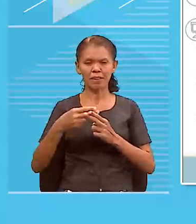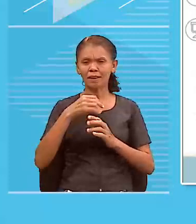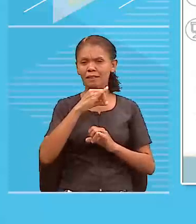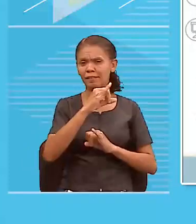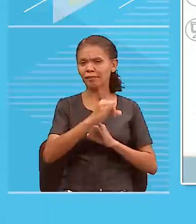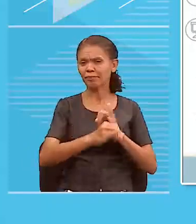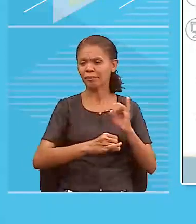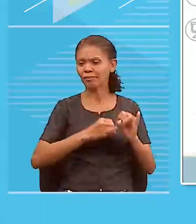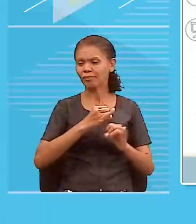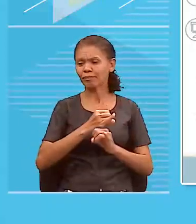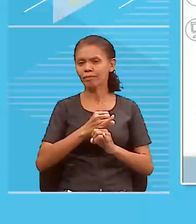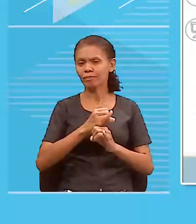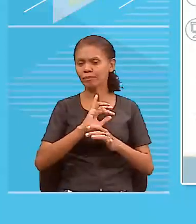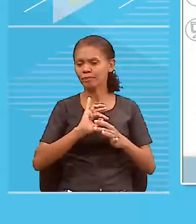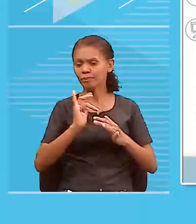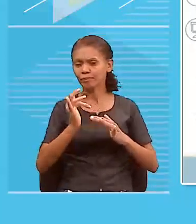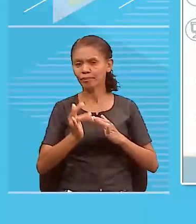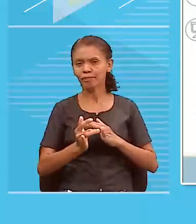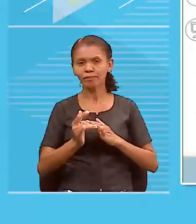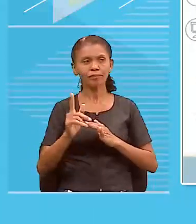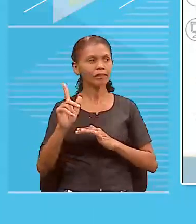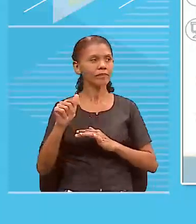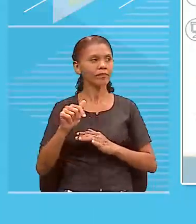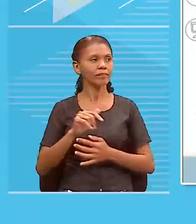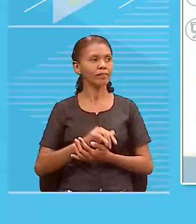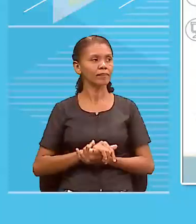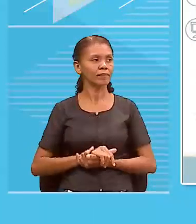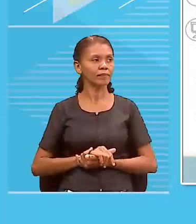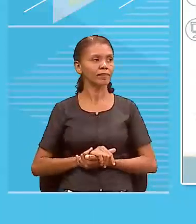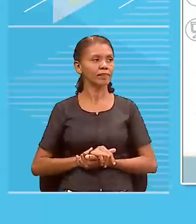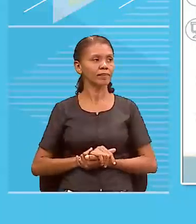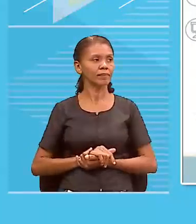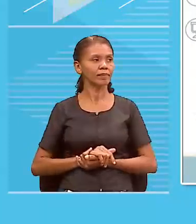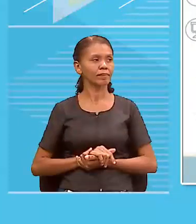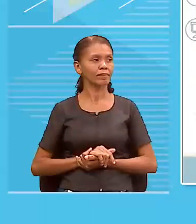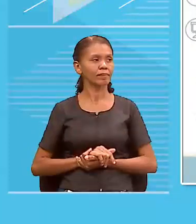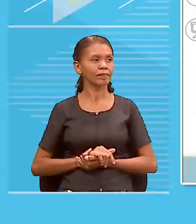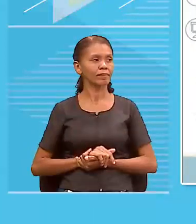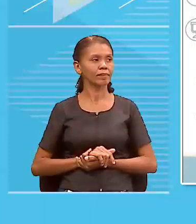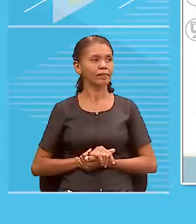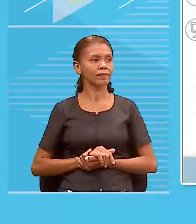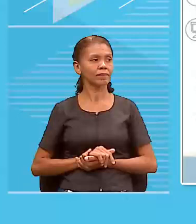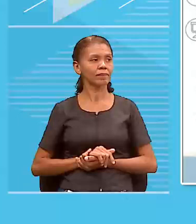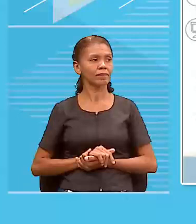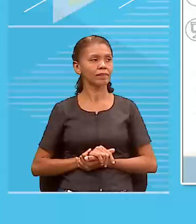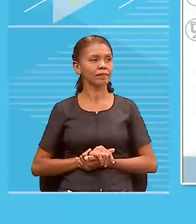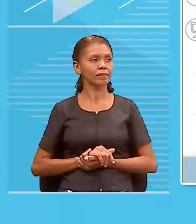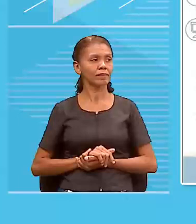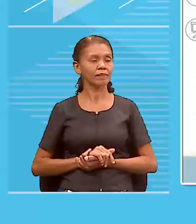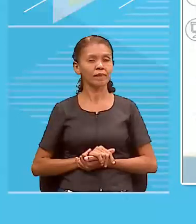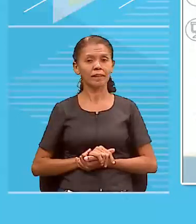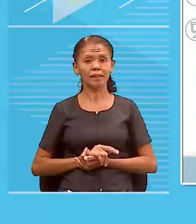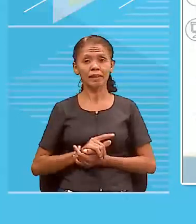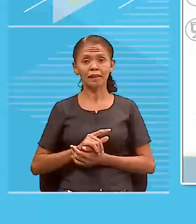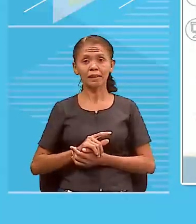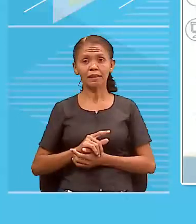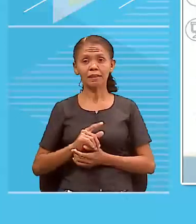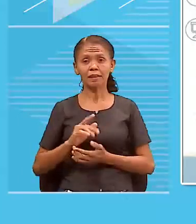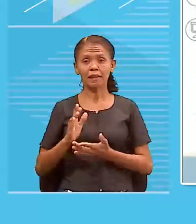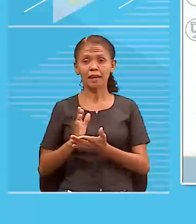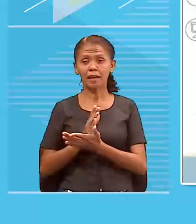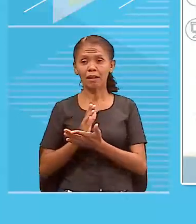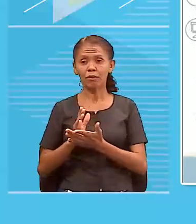linha de produto inclusive voltada para simplificar a o uso dessa tecnologia